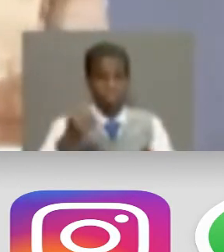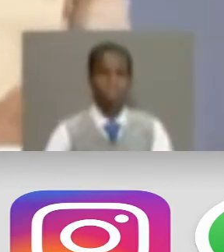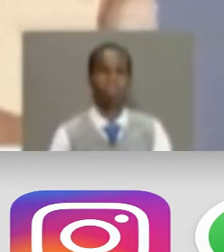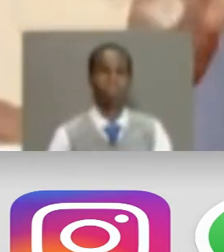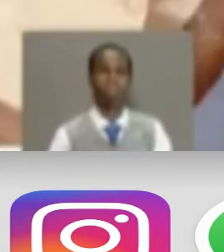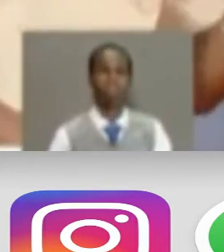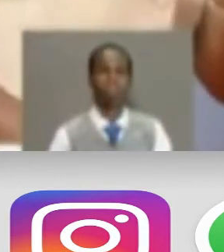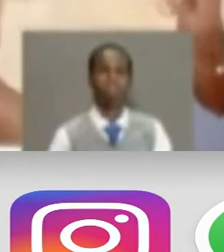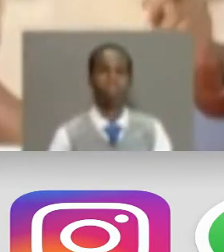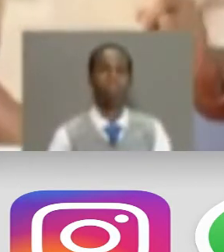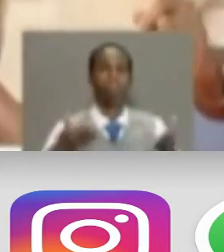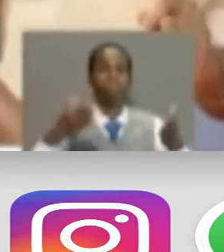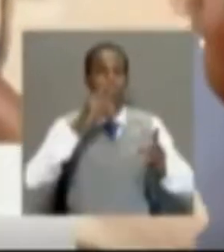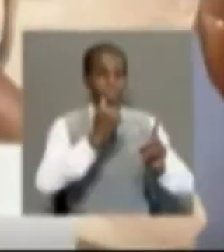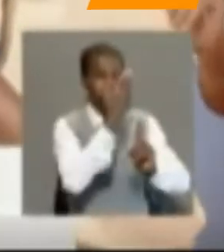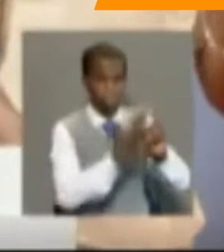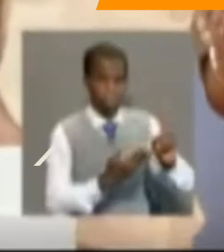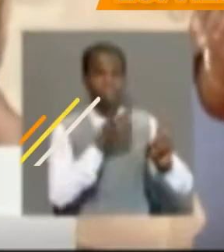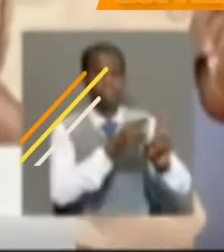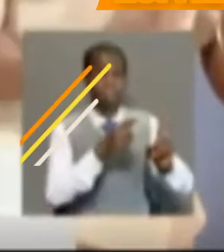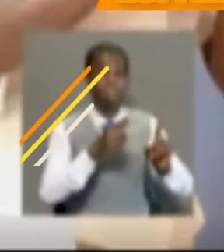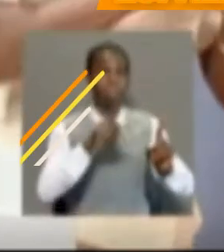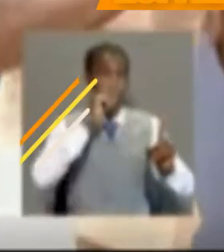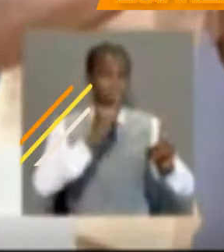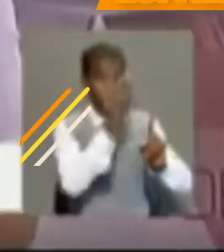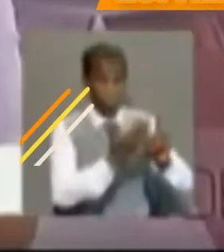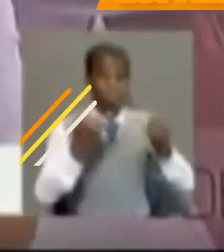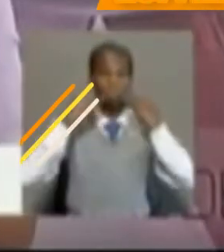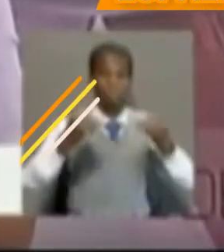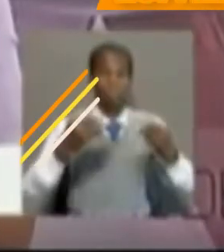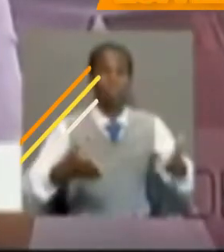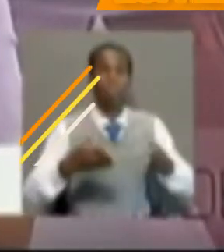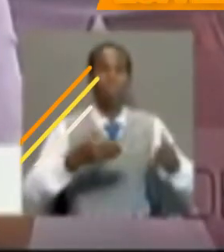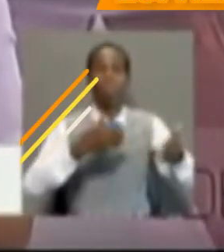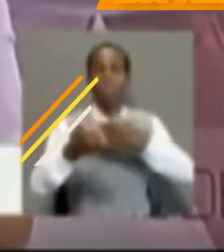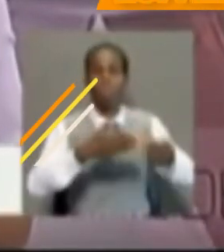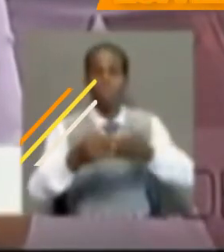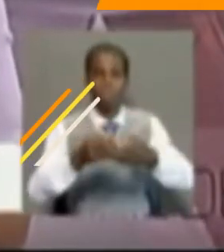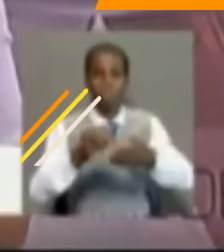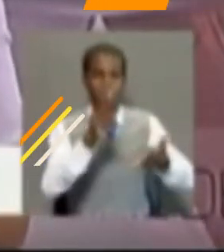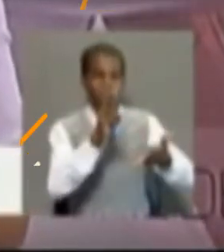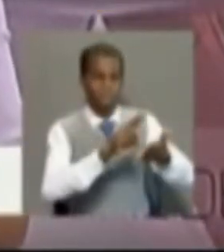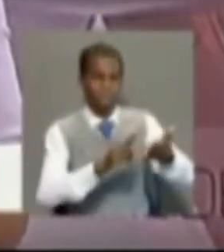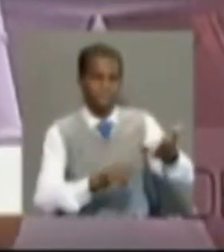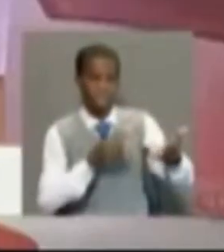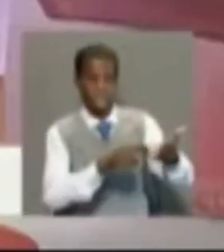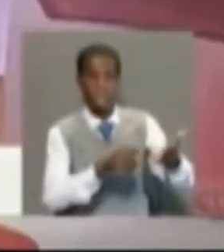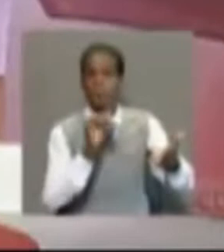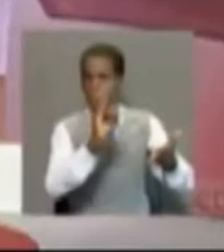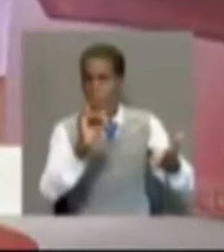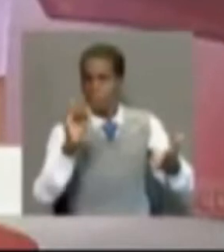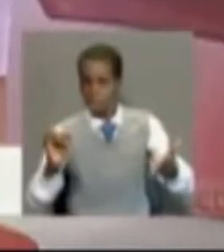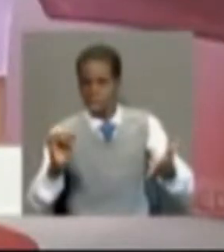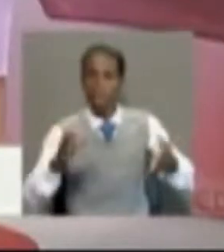O voto vencido é por falta de não, o voto vencido quer dizer que, não, que quem quer que leia não tem todo mundo concordar com os termos abordados no acordo.